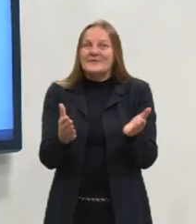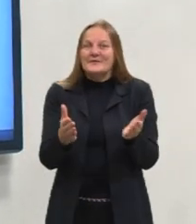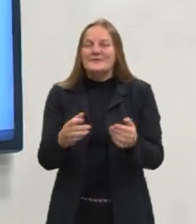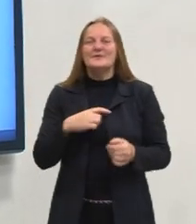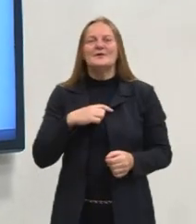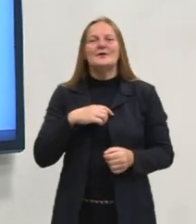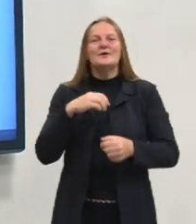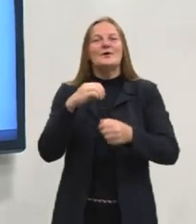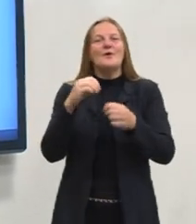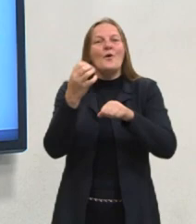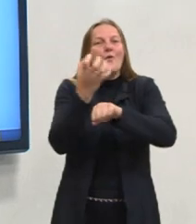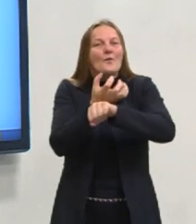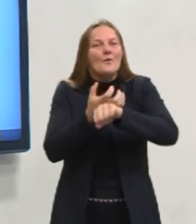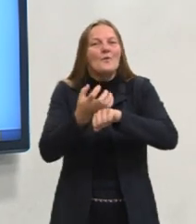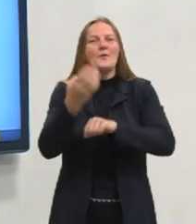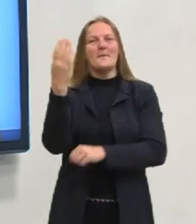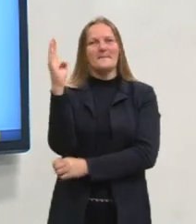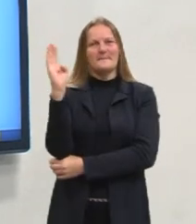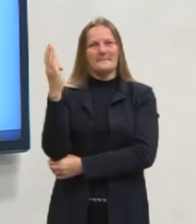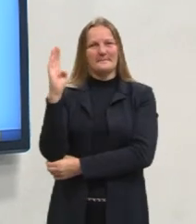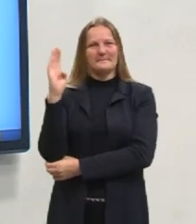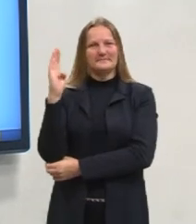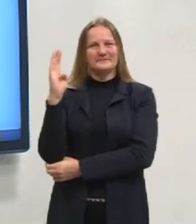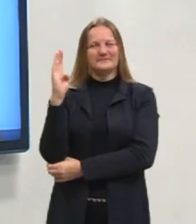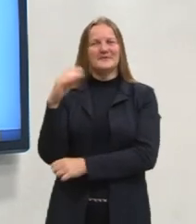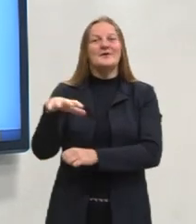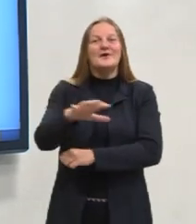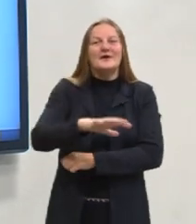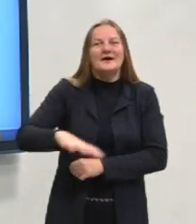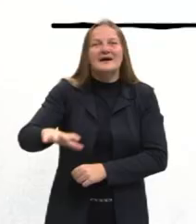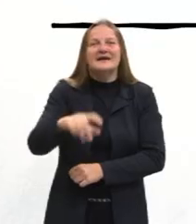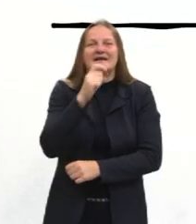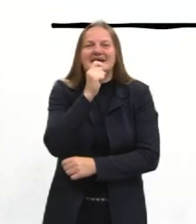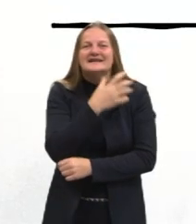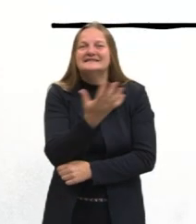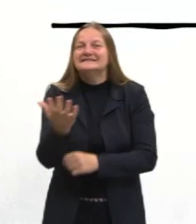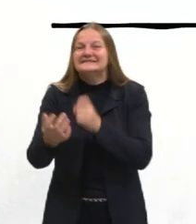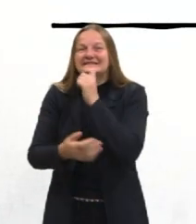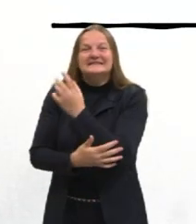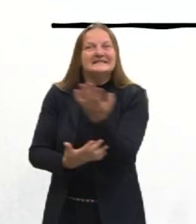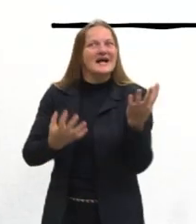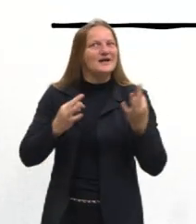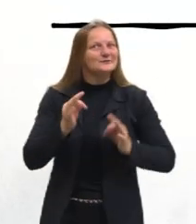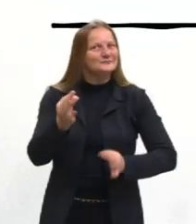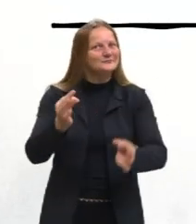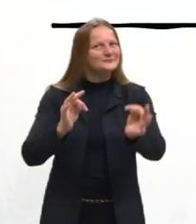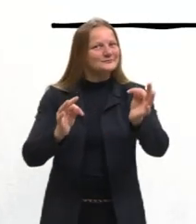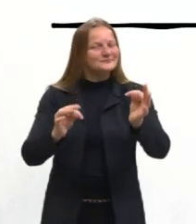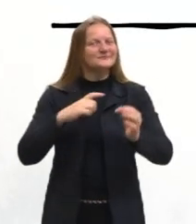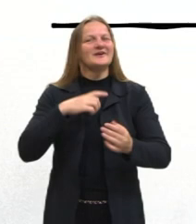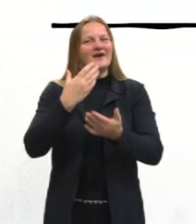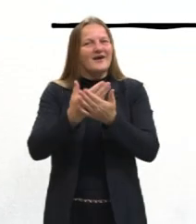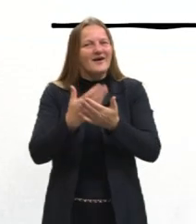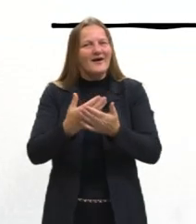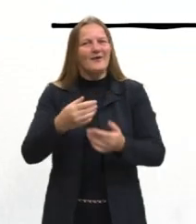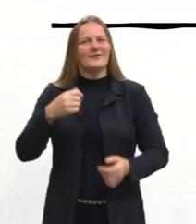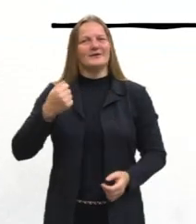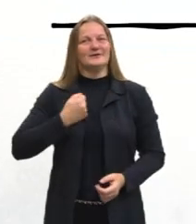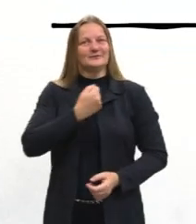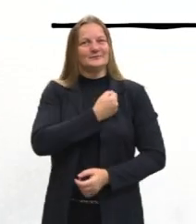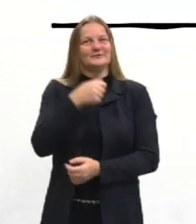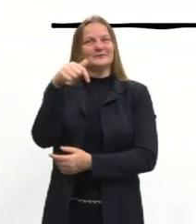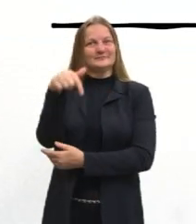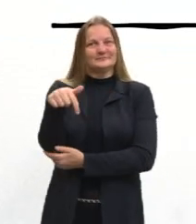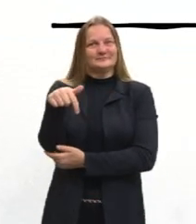no componente curricular de biologia na área das ciências da natureza e suas Tecnologias aula de hoje é aula